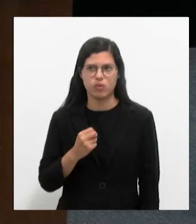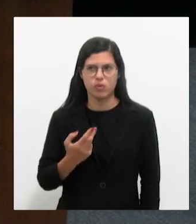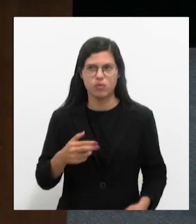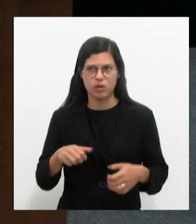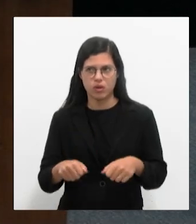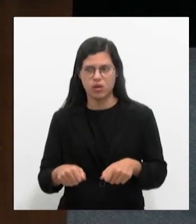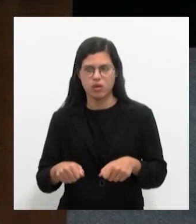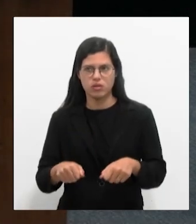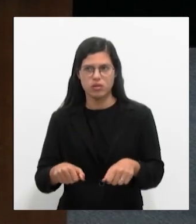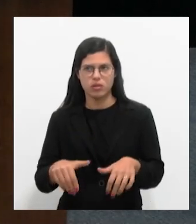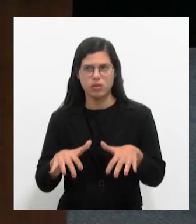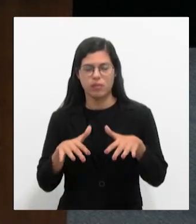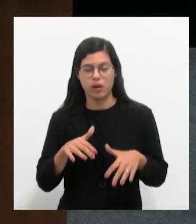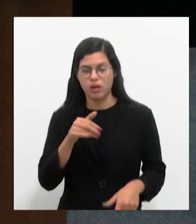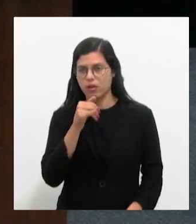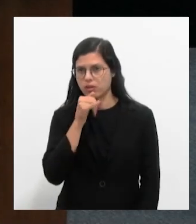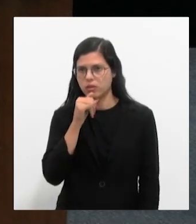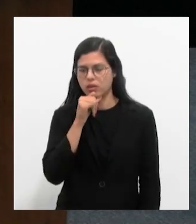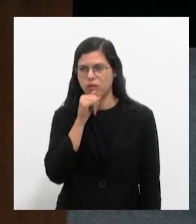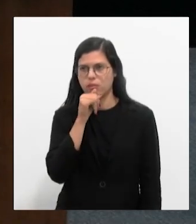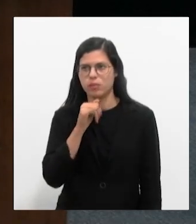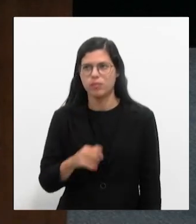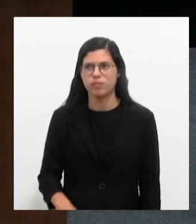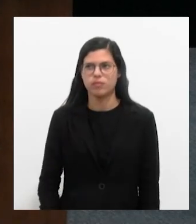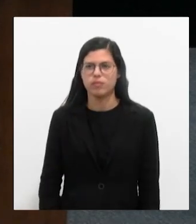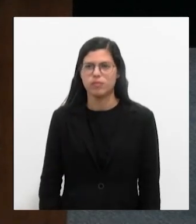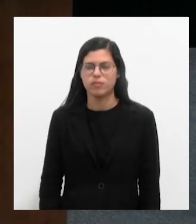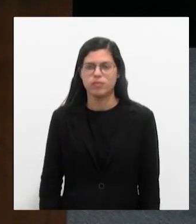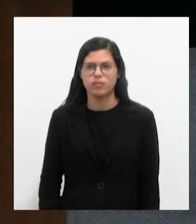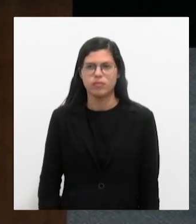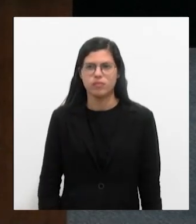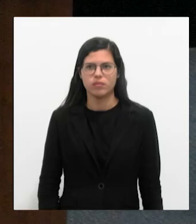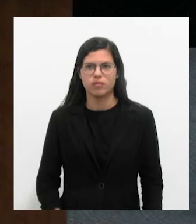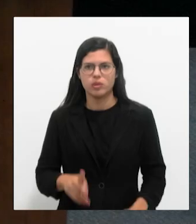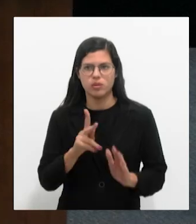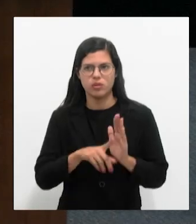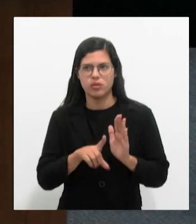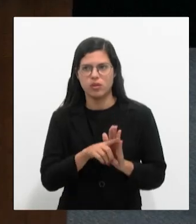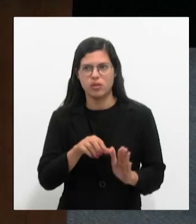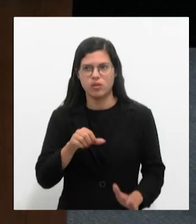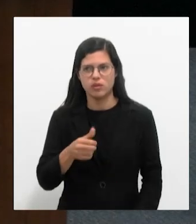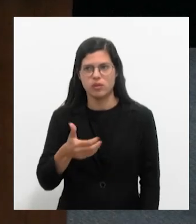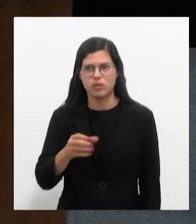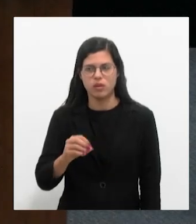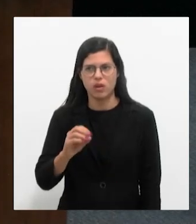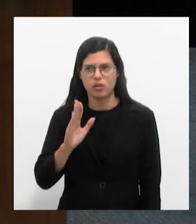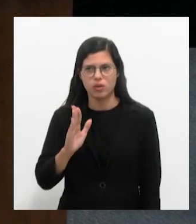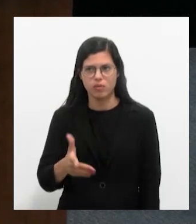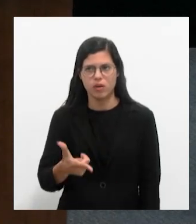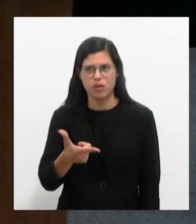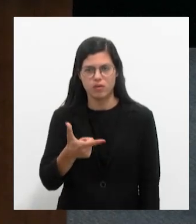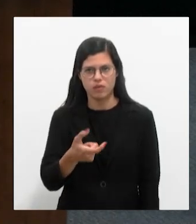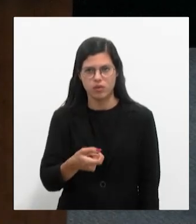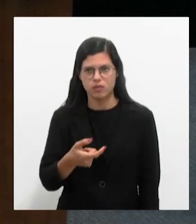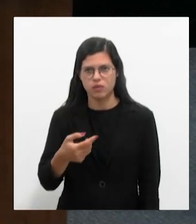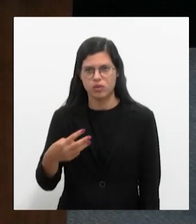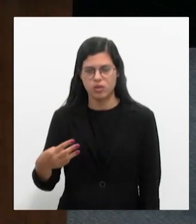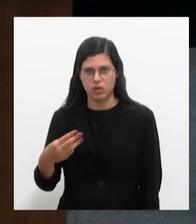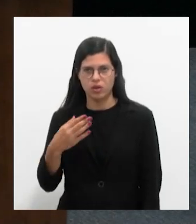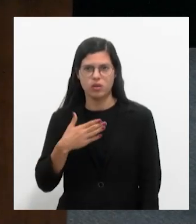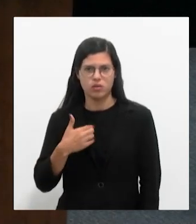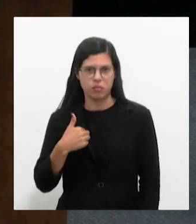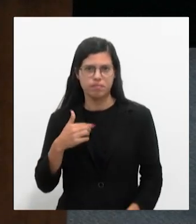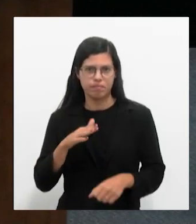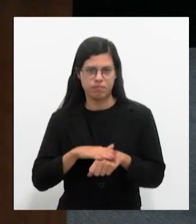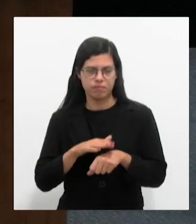Assembleia. Eu falo, por exemplo, do projeto de lei 910 de 2023 da minha autoria, porque